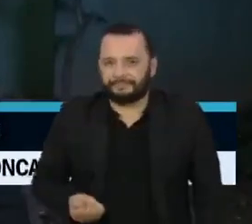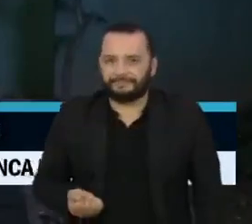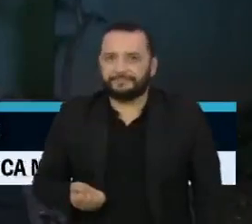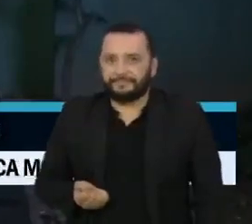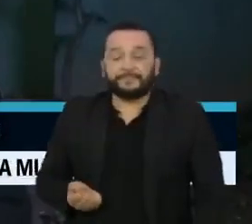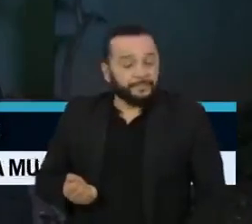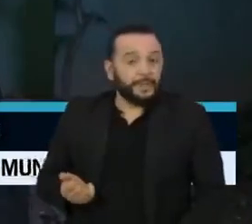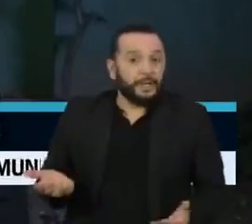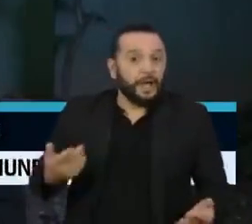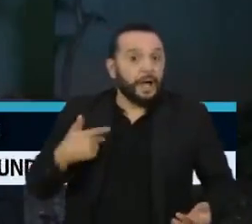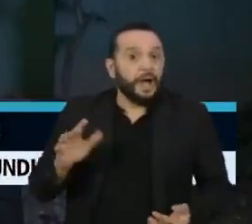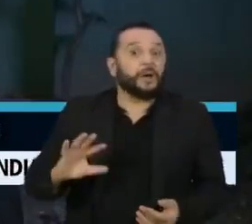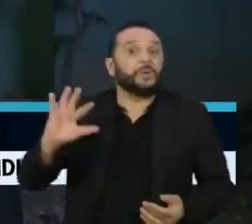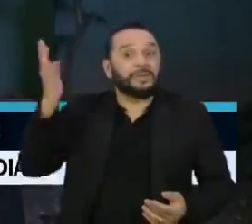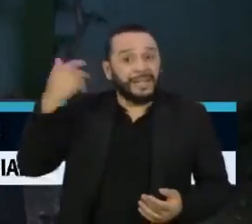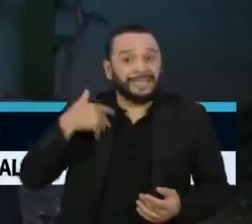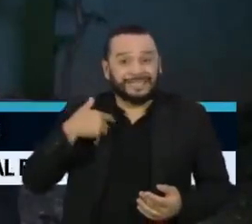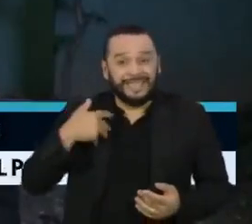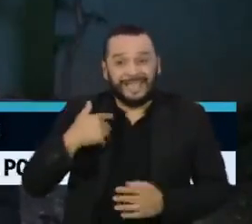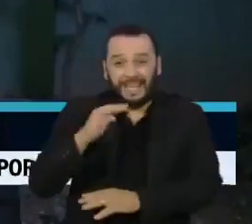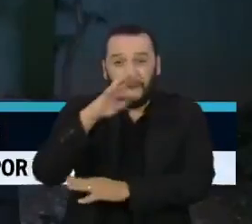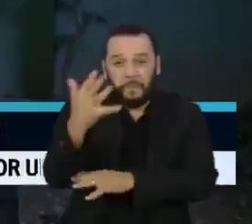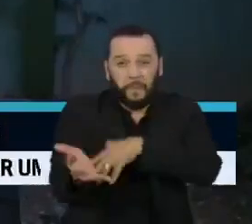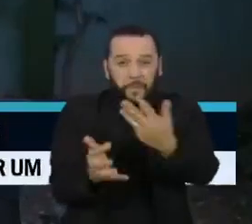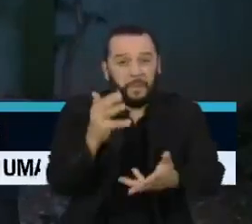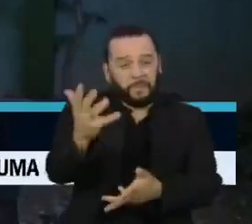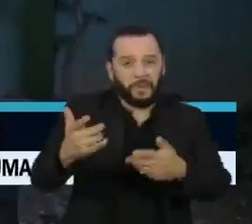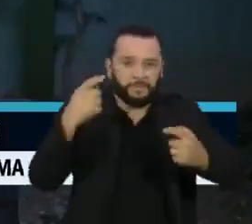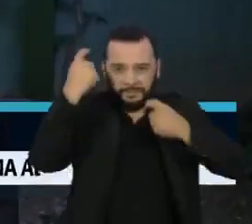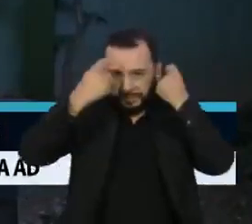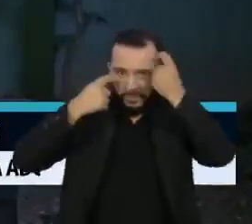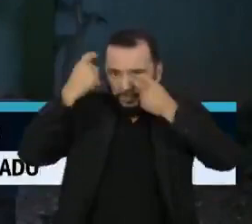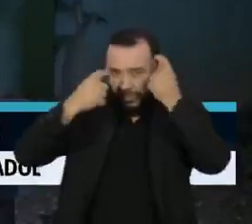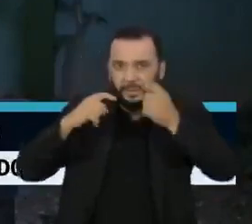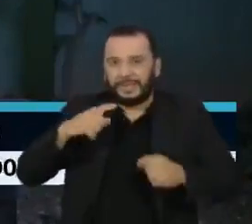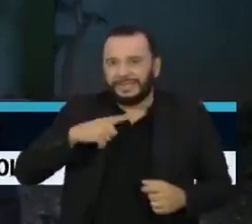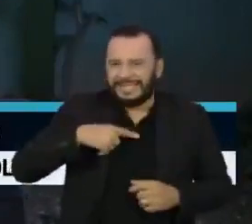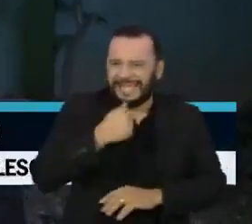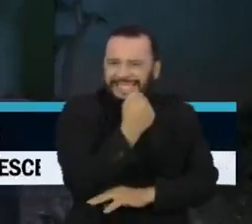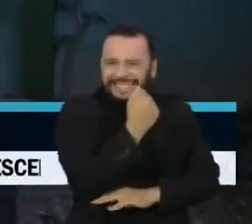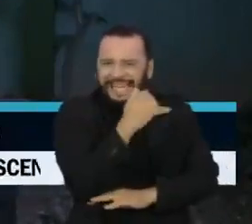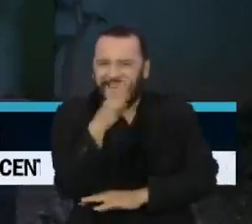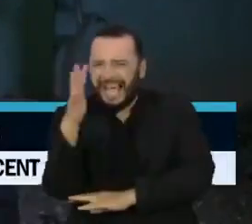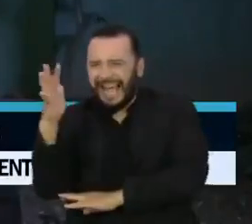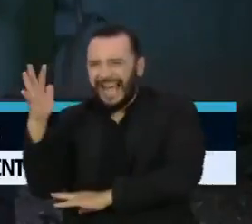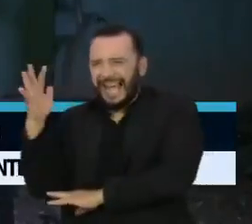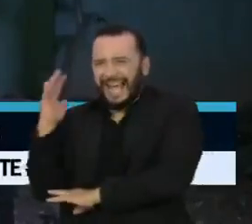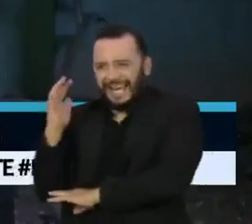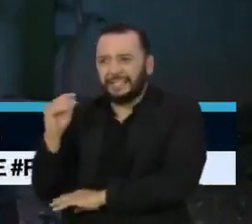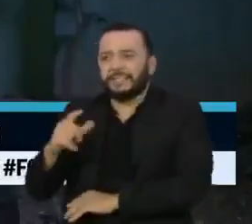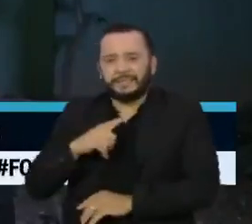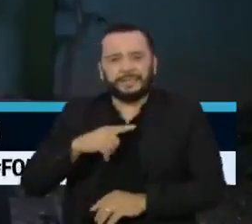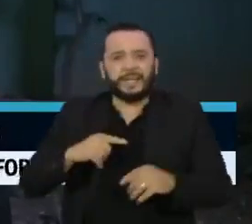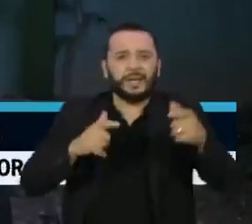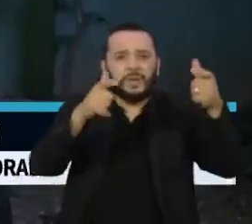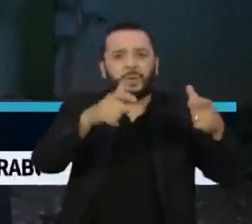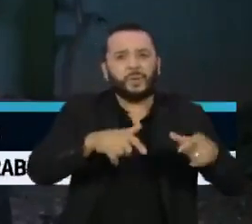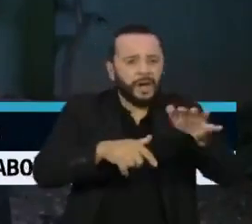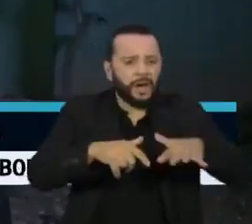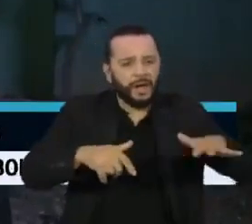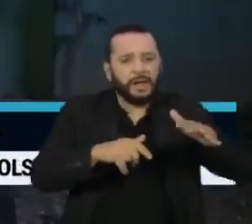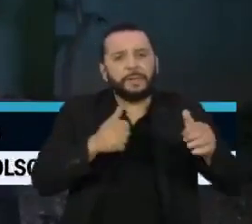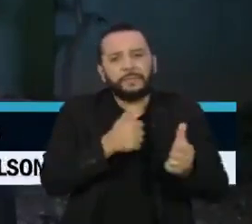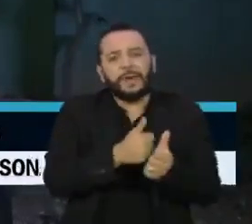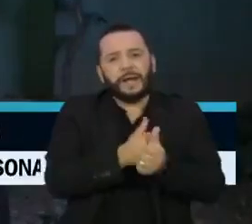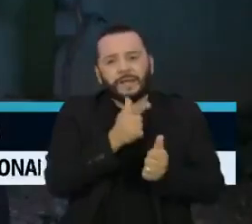corredor biológico preocupa. Ele liga parte da floresta densa com uma região de transição na cabeceira do rio Xingu.